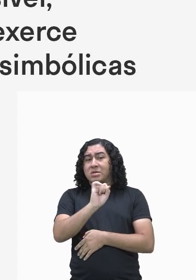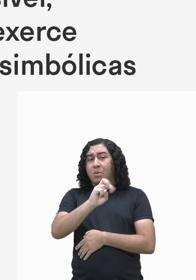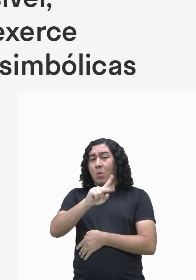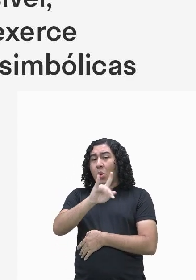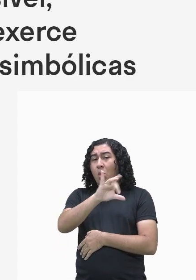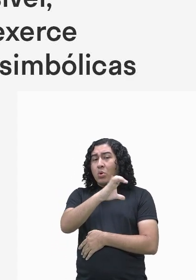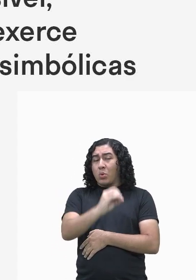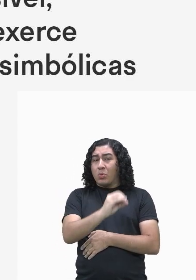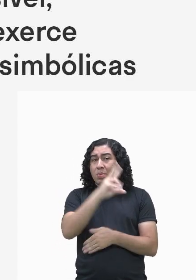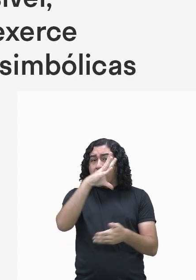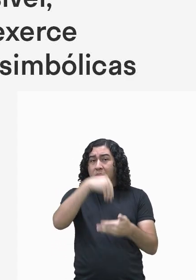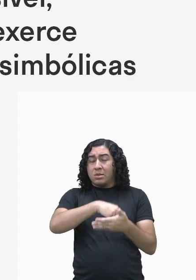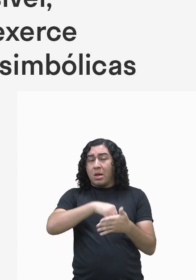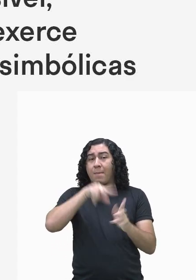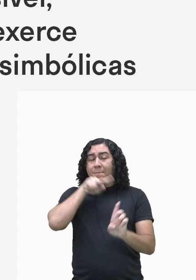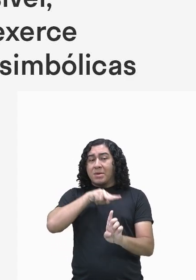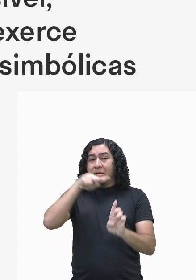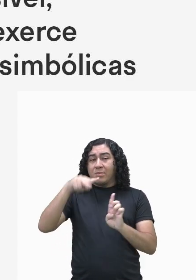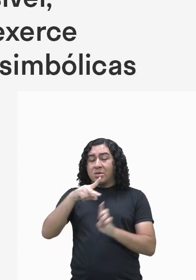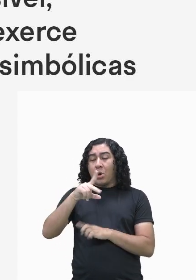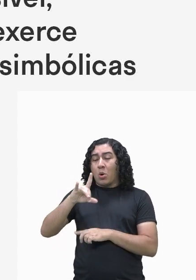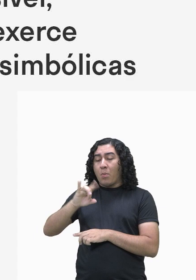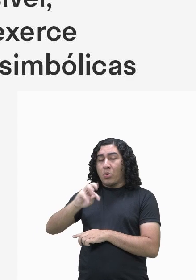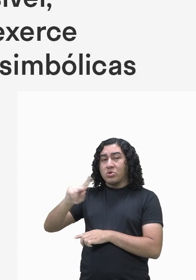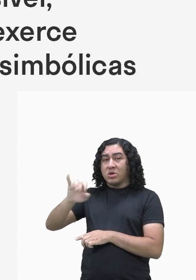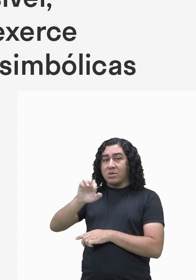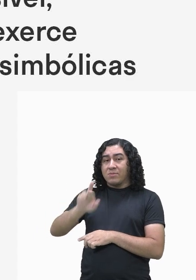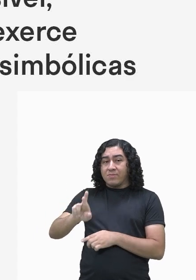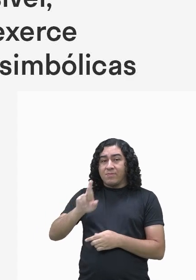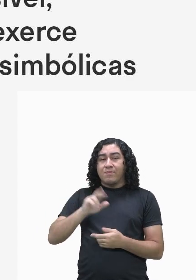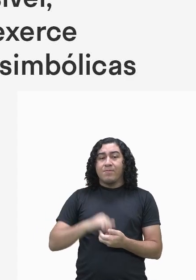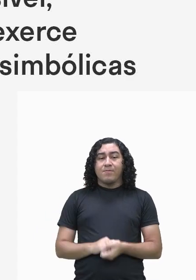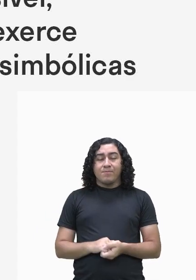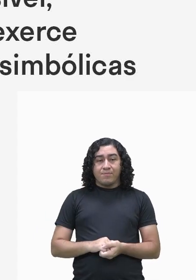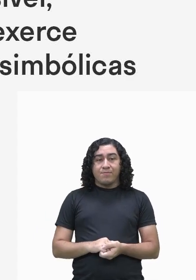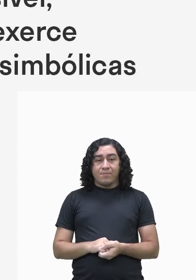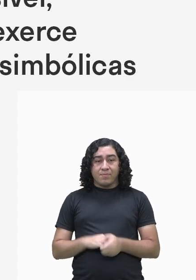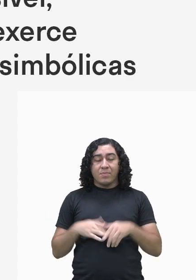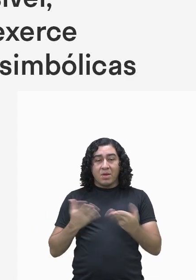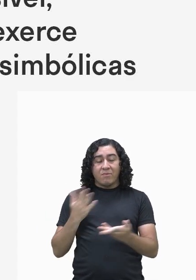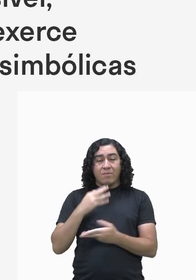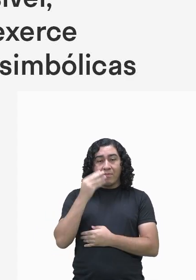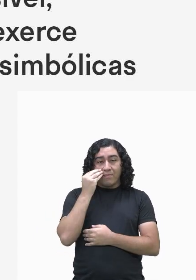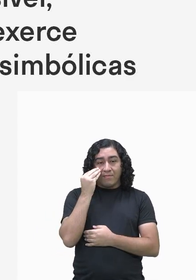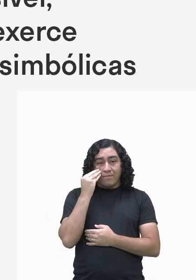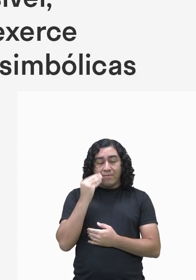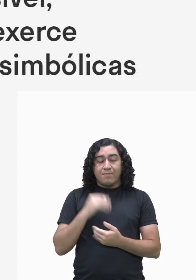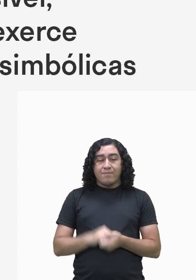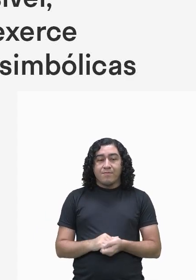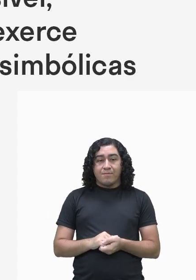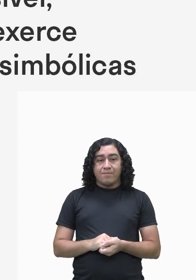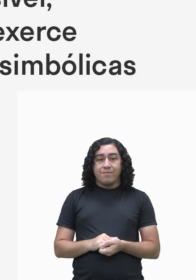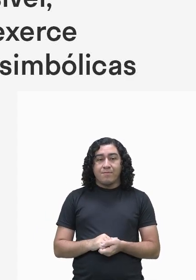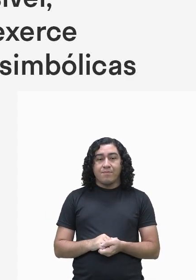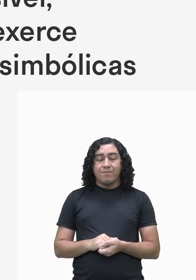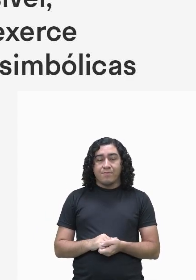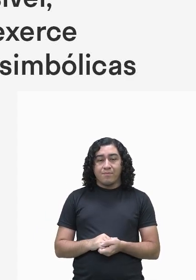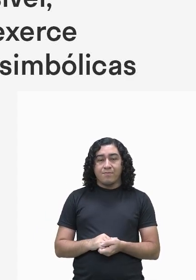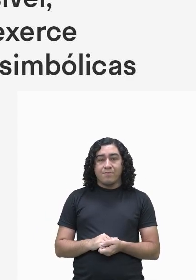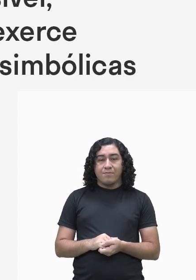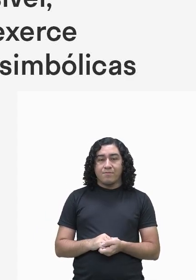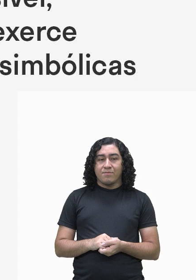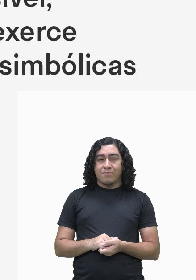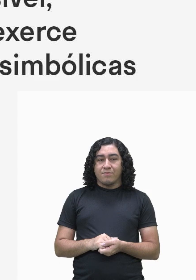simbólico na percepção de Bourdieu. Vamos lá. 2 pontos, abre aspas. É uma